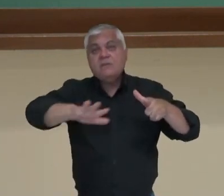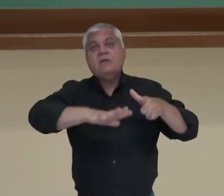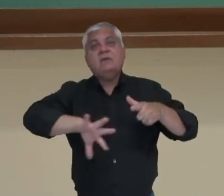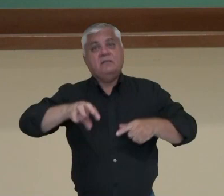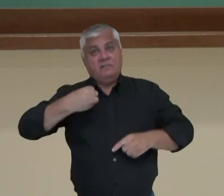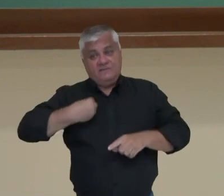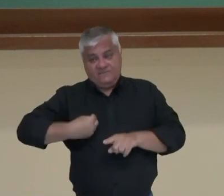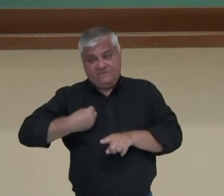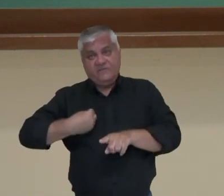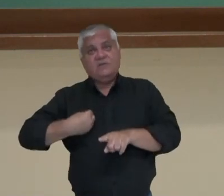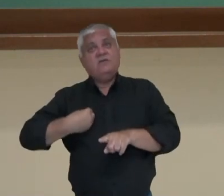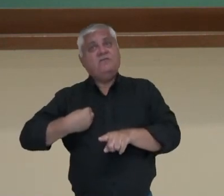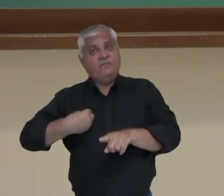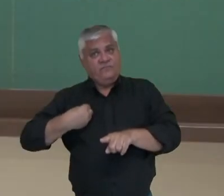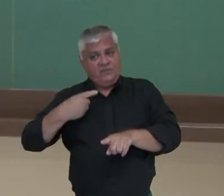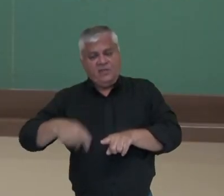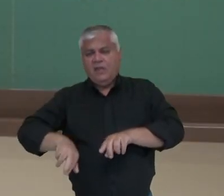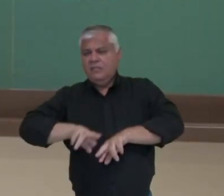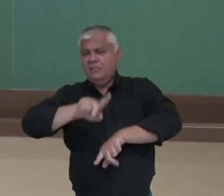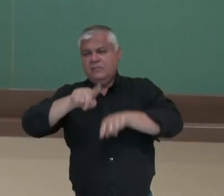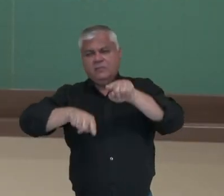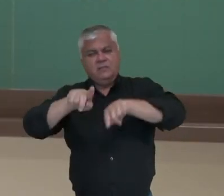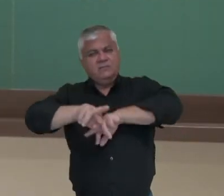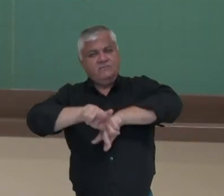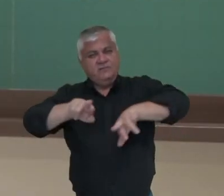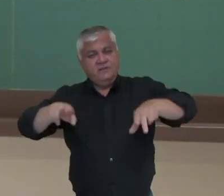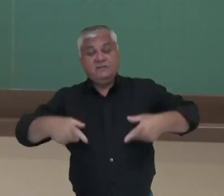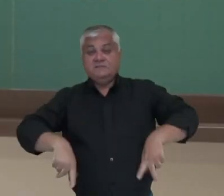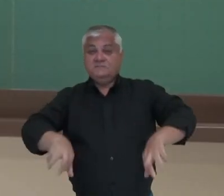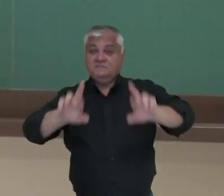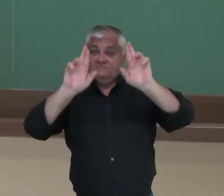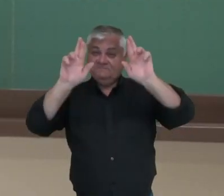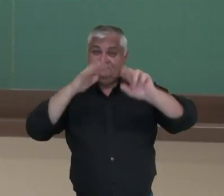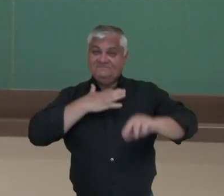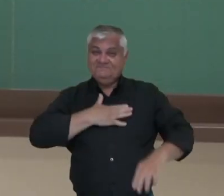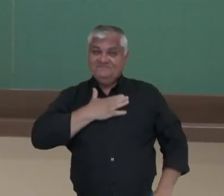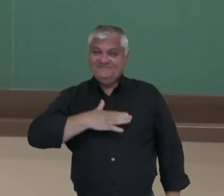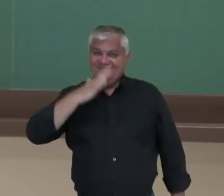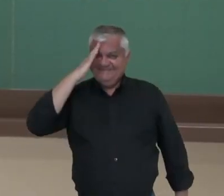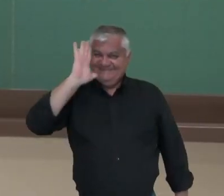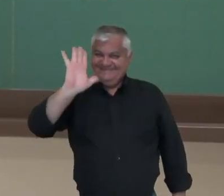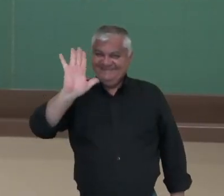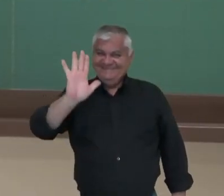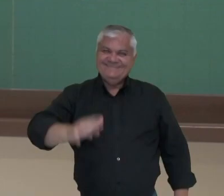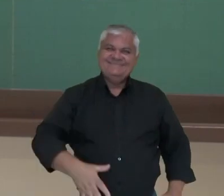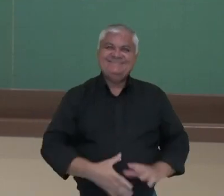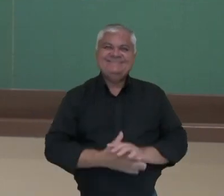vivos, né? Que é tão diverso mesmo, né? Eu espero que vocês tenham gostado e até breve.